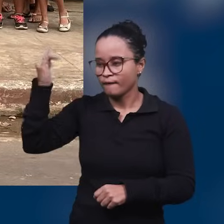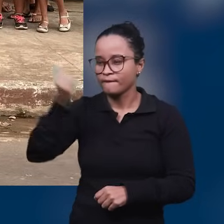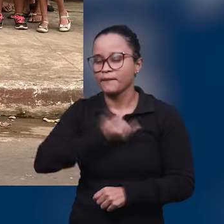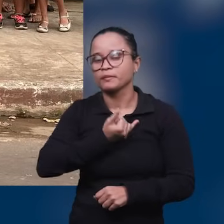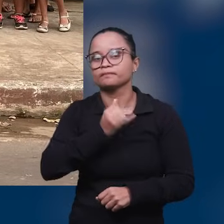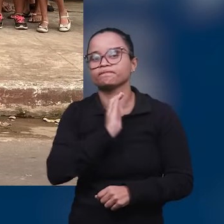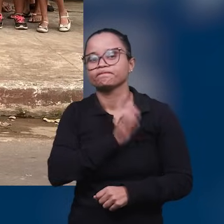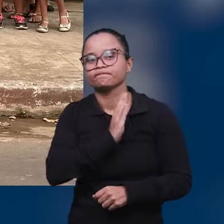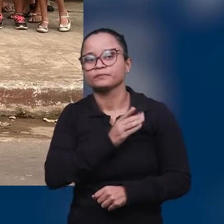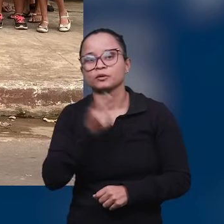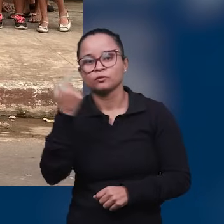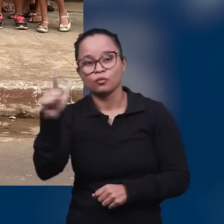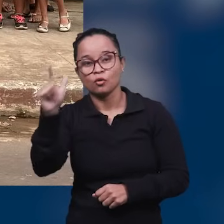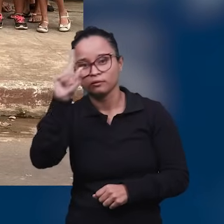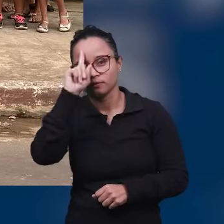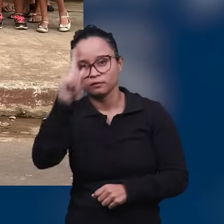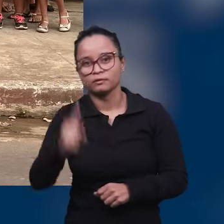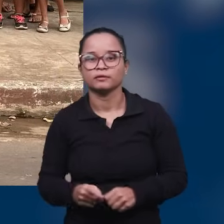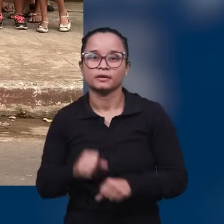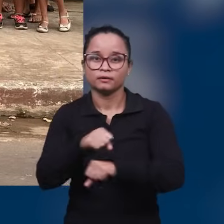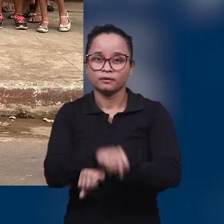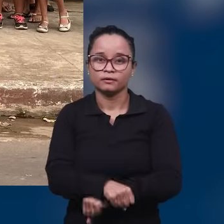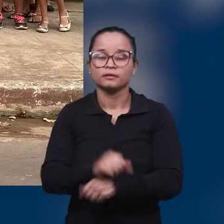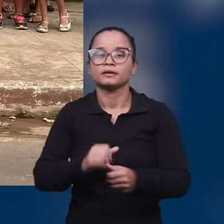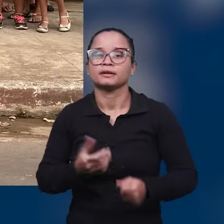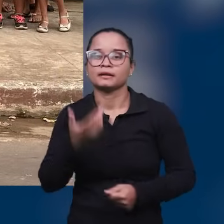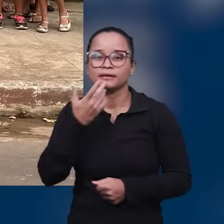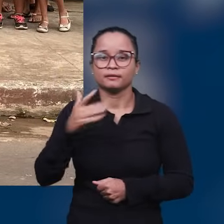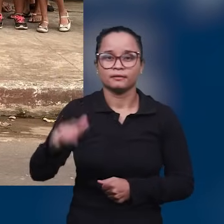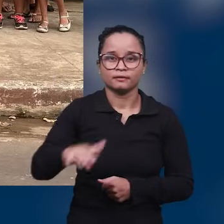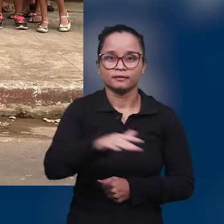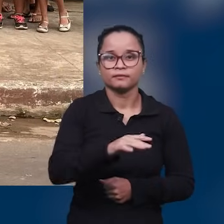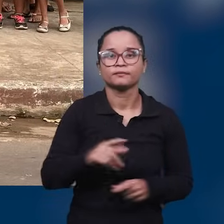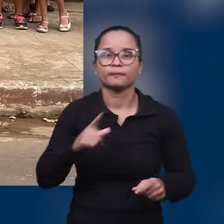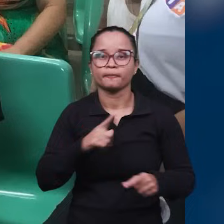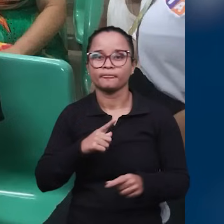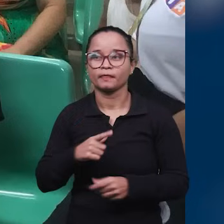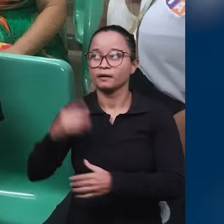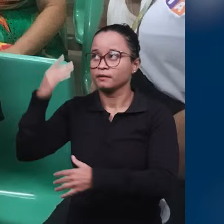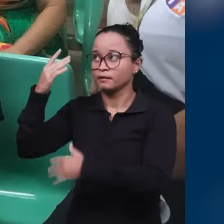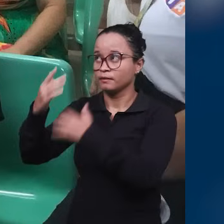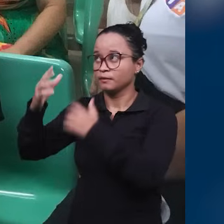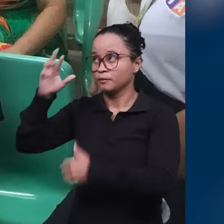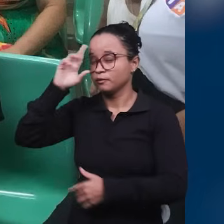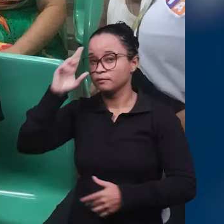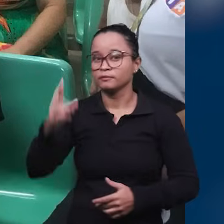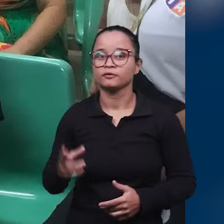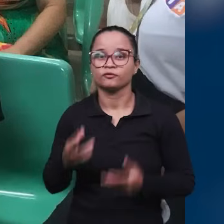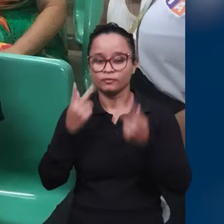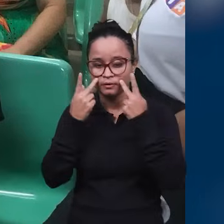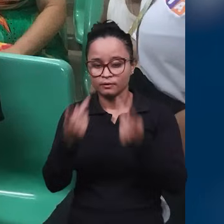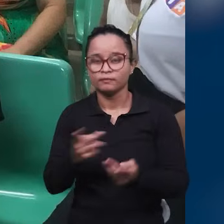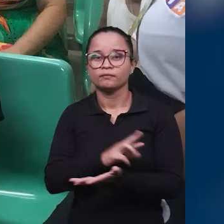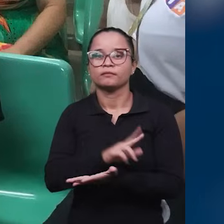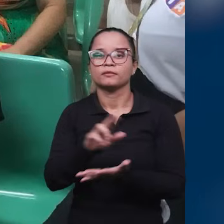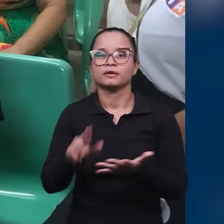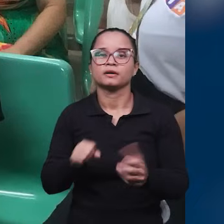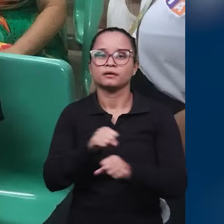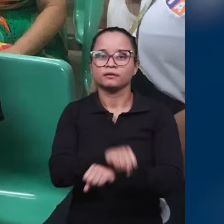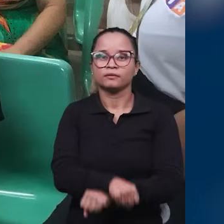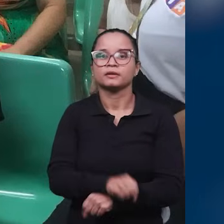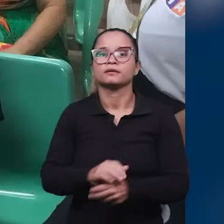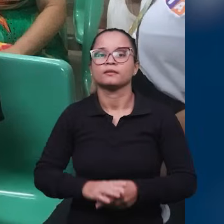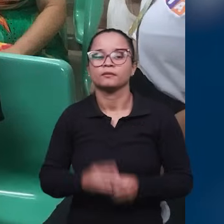foi notória a operação do Espírito Santo falando aos corações dos que ali estavam presentes. E agora vamos ali para Presidente